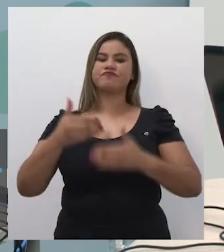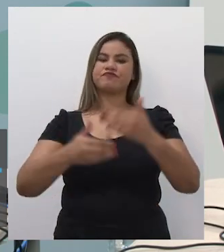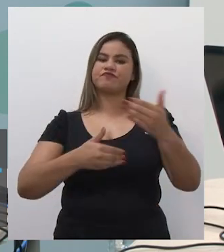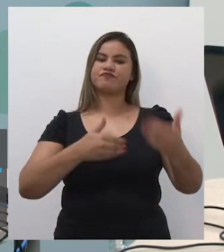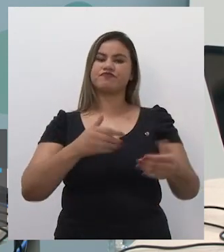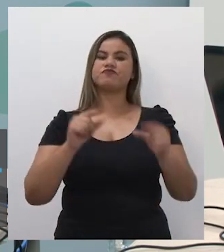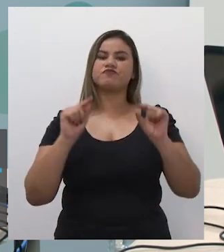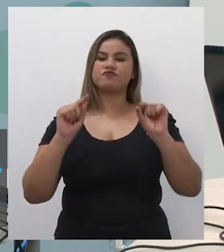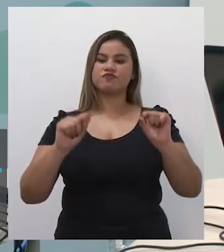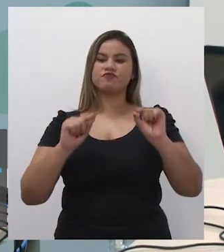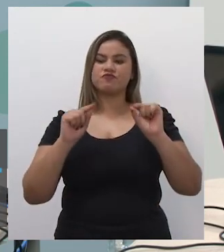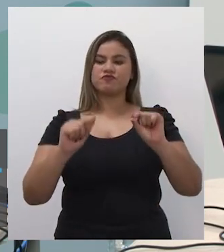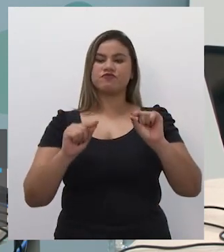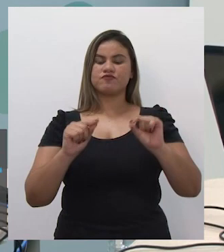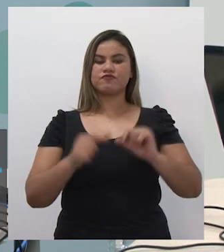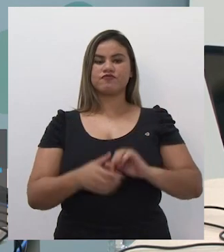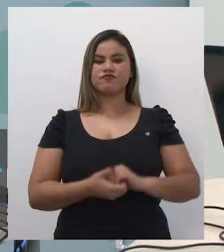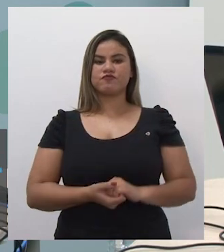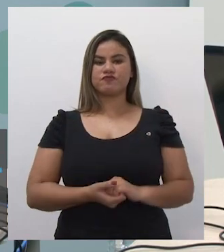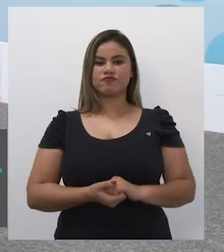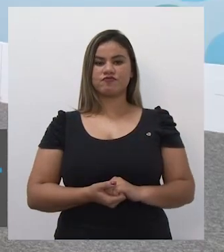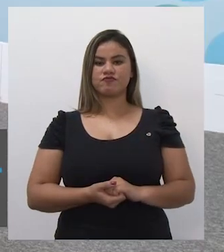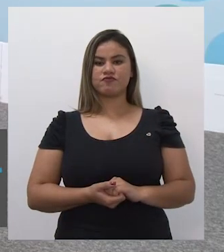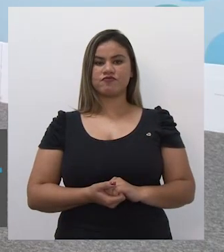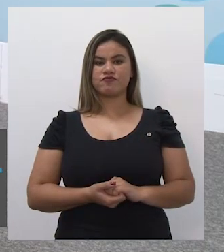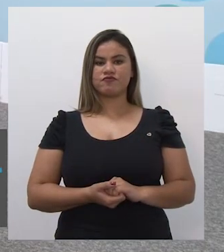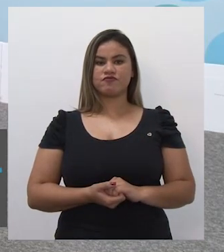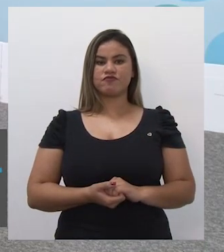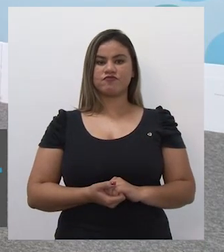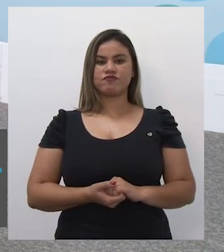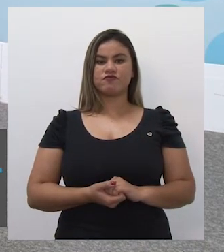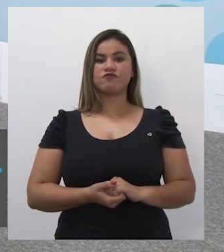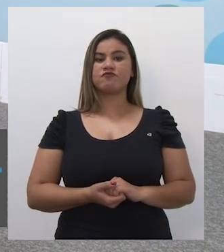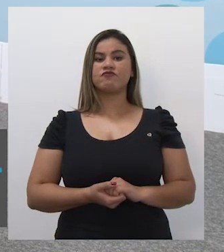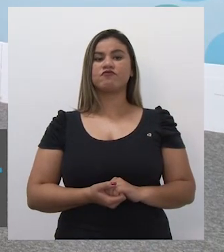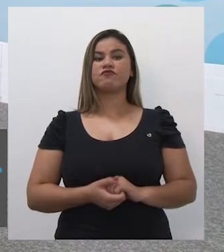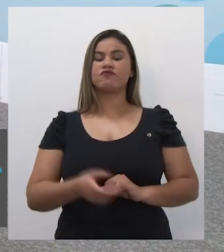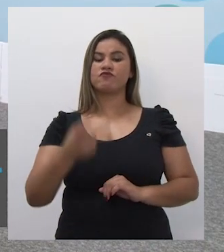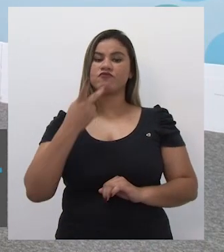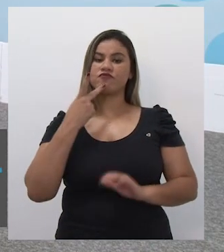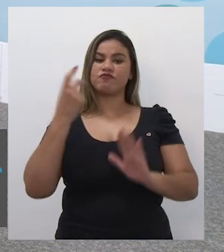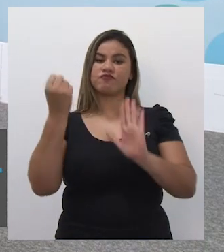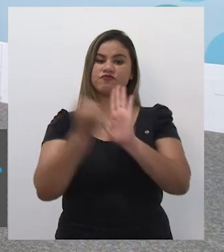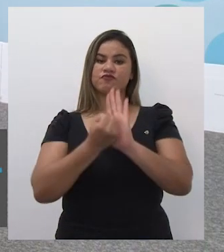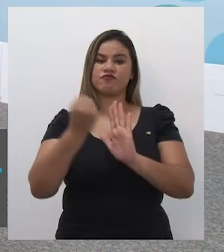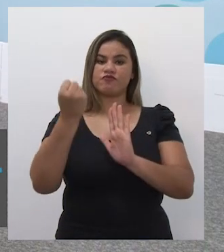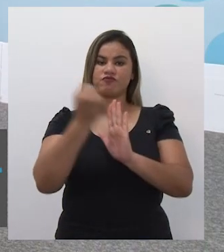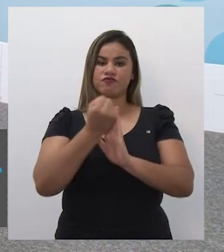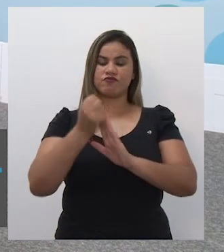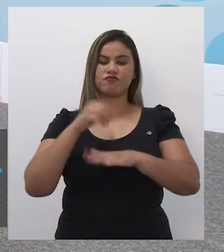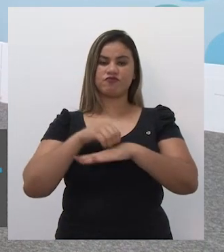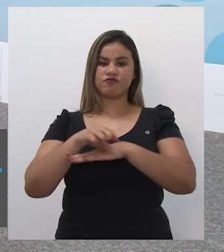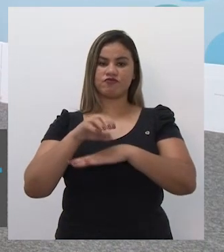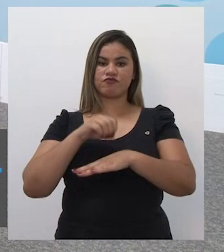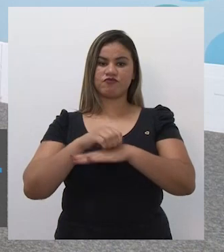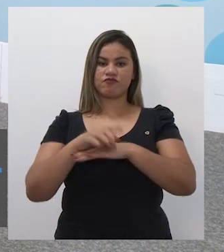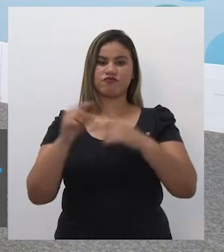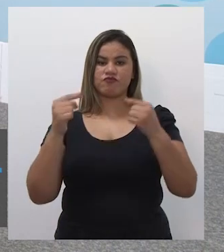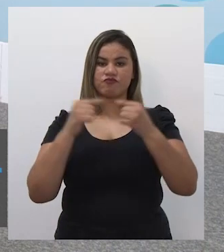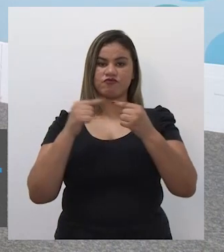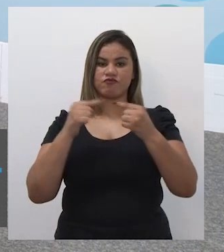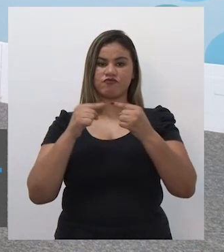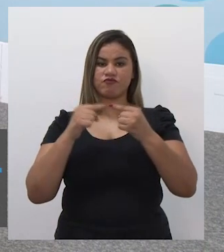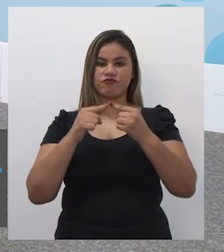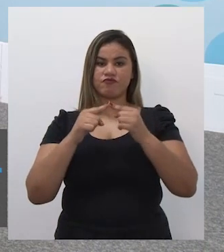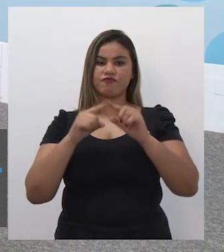a nossa formação, né, vamos falar um pouquinho sobre o documento orientador, né, que já foi abordado na formação anterior, mas